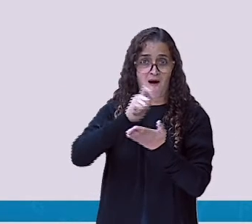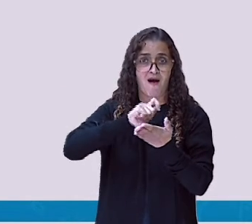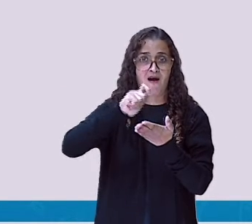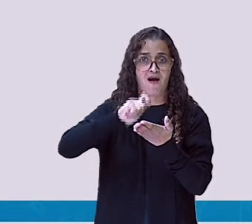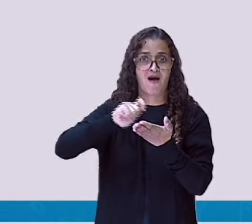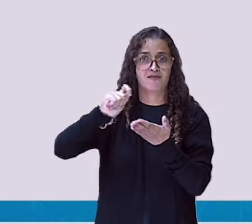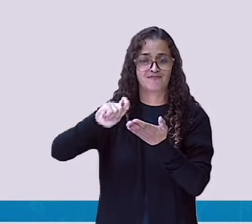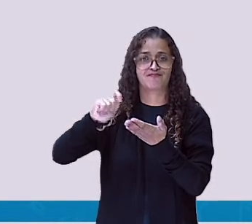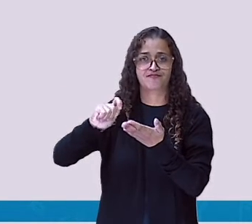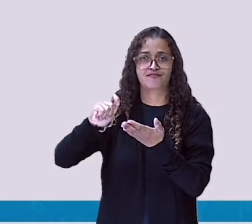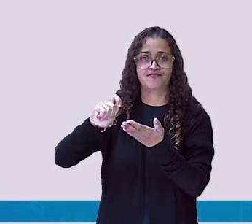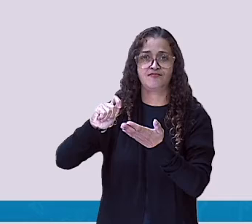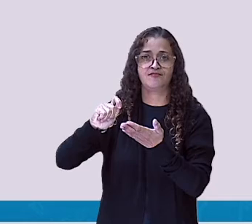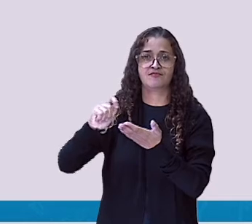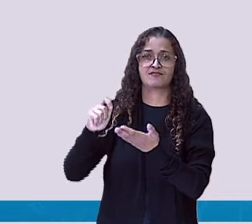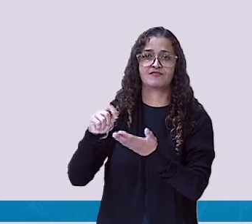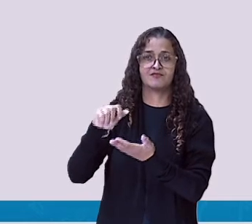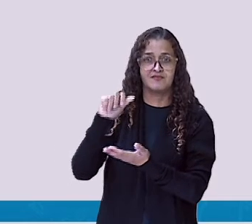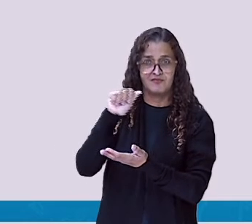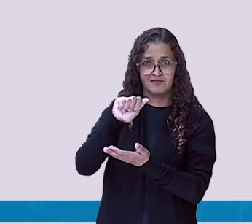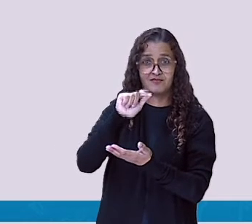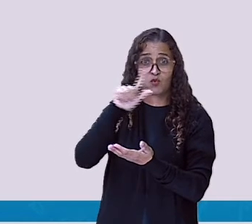escrever aqui, ó.